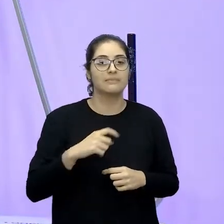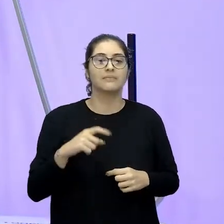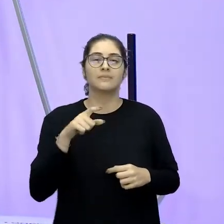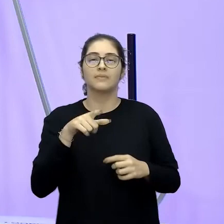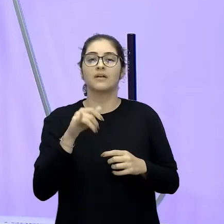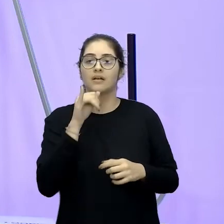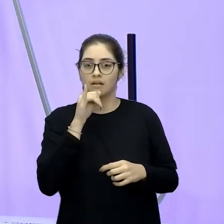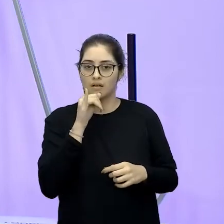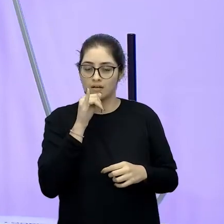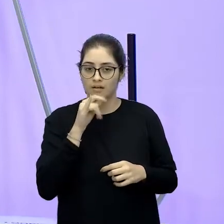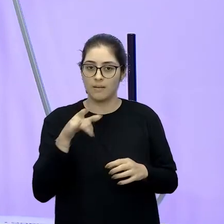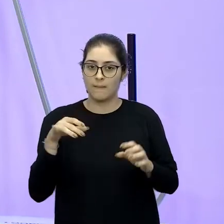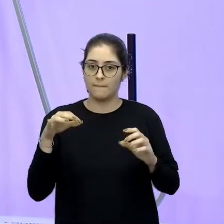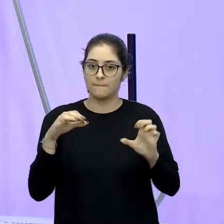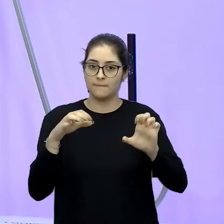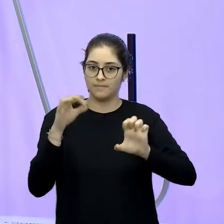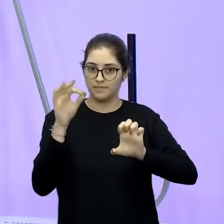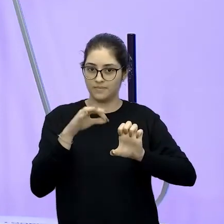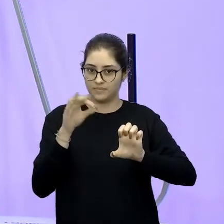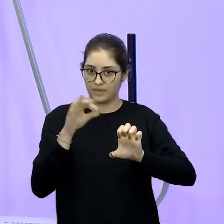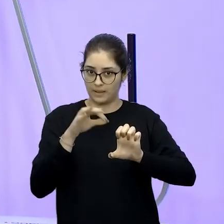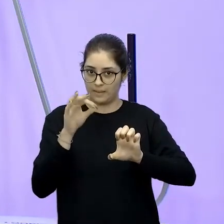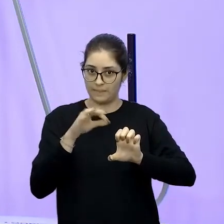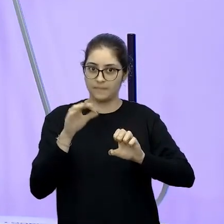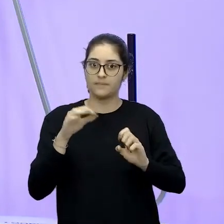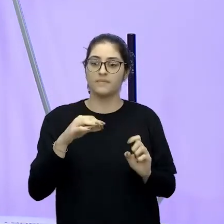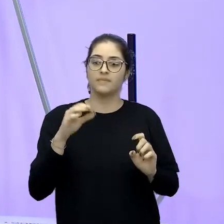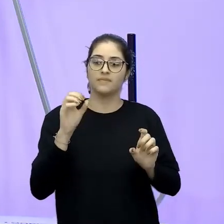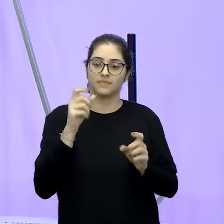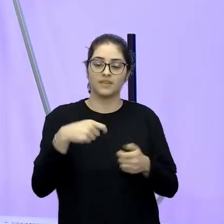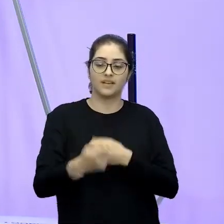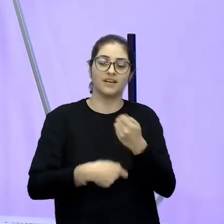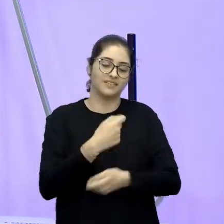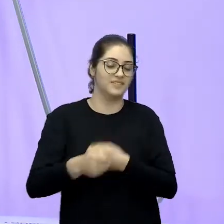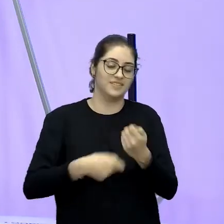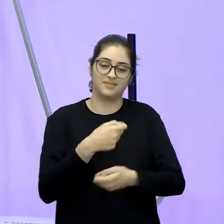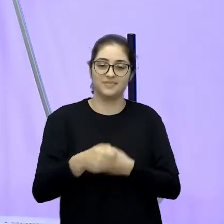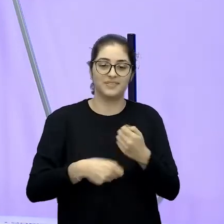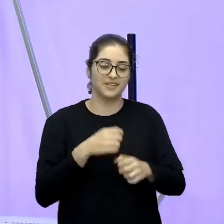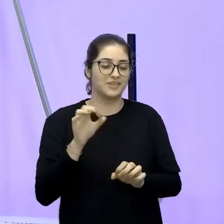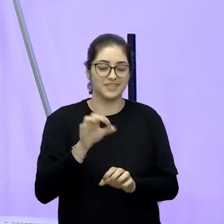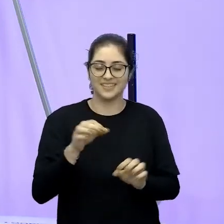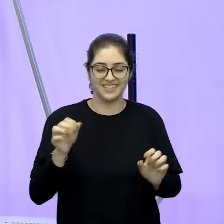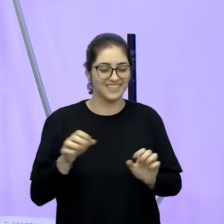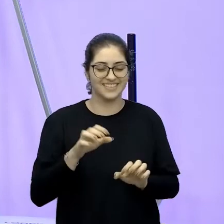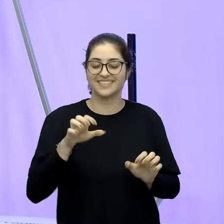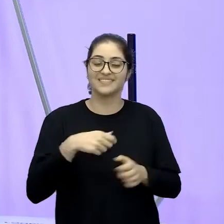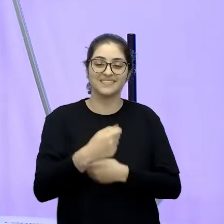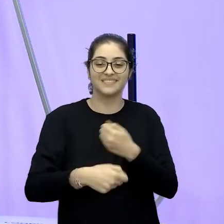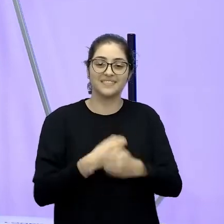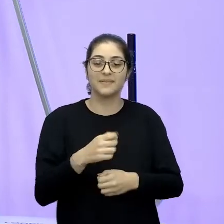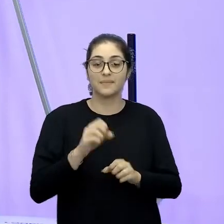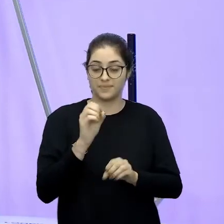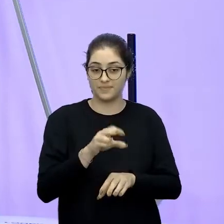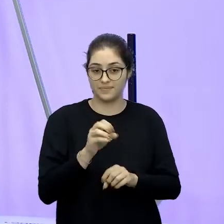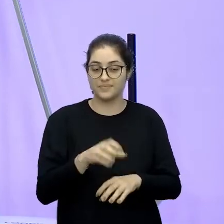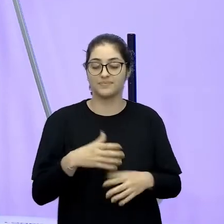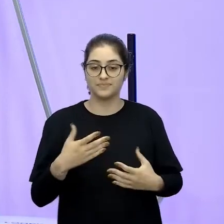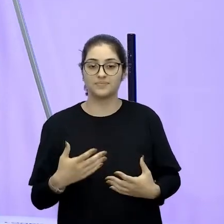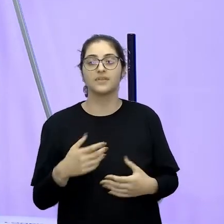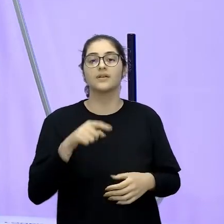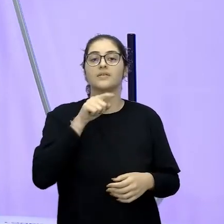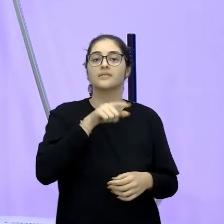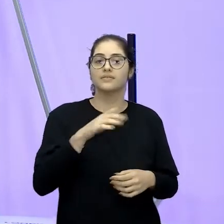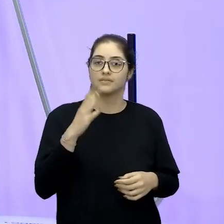sobre educação financeira, que é uma coisa que eu acho que seria interessante, pensando nesse lucro aí meio hipoteticamente falando,